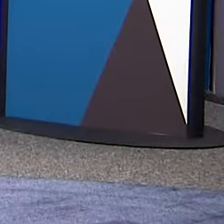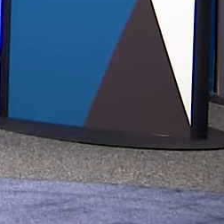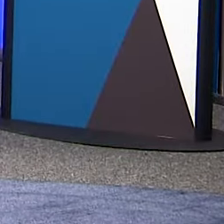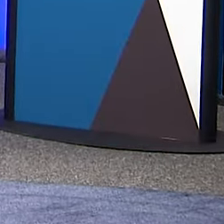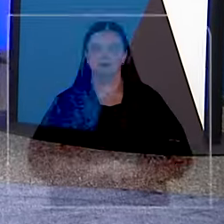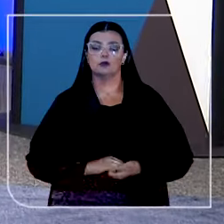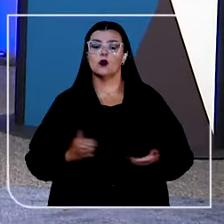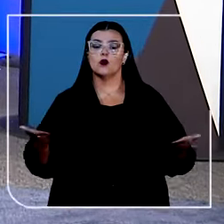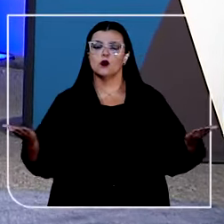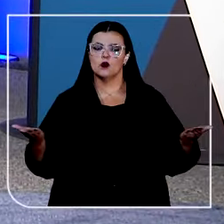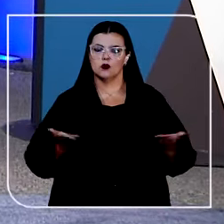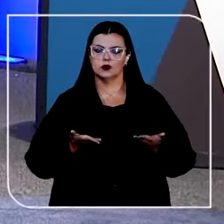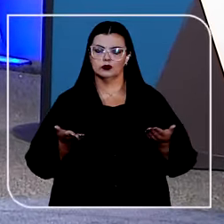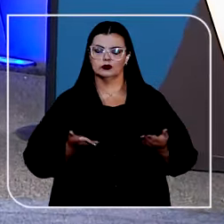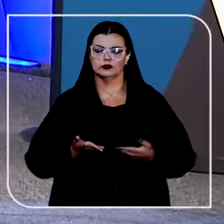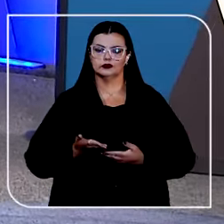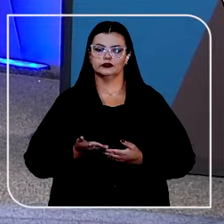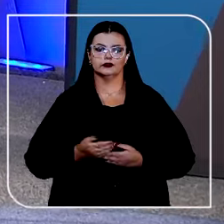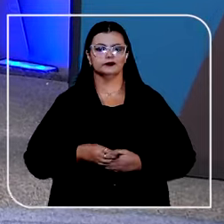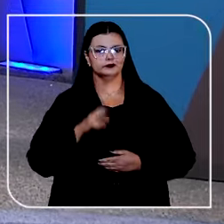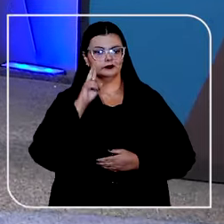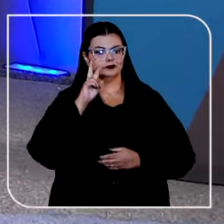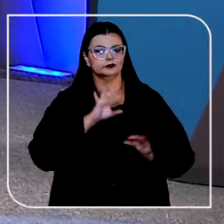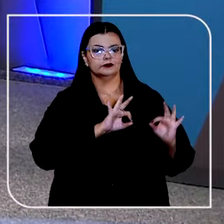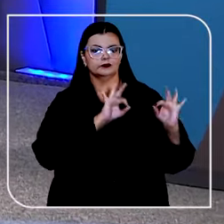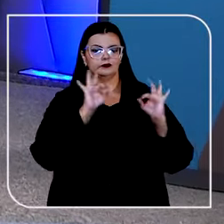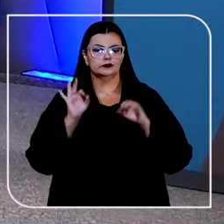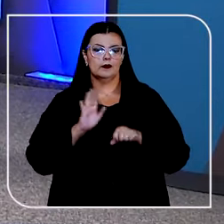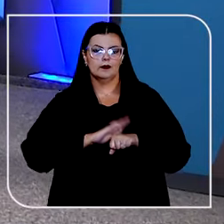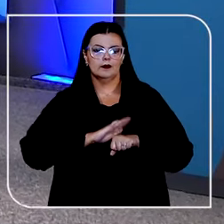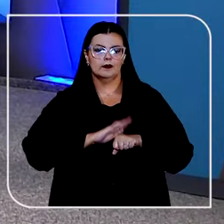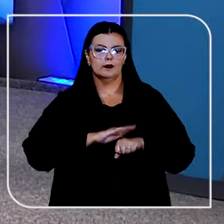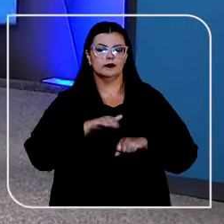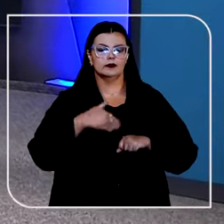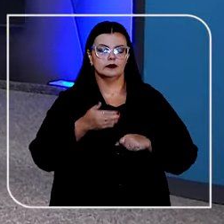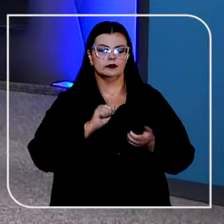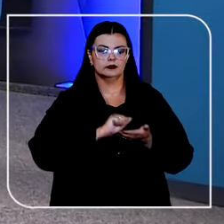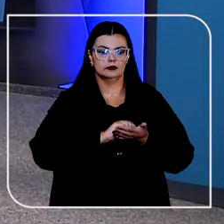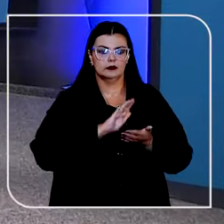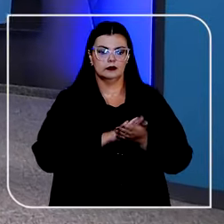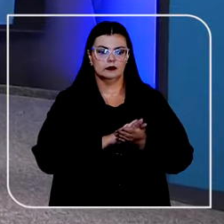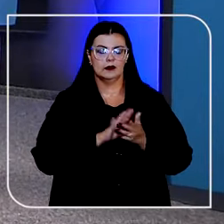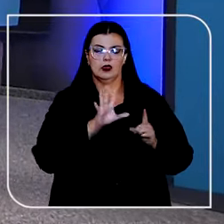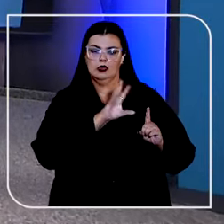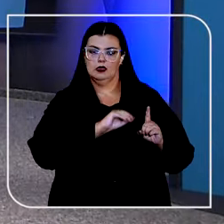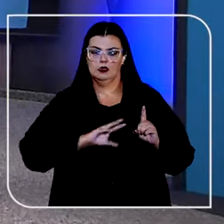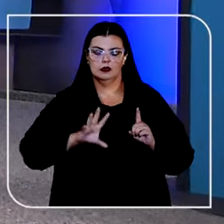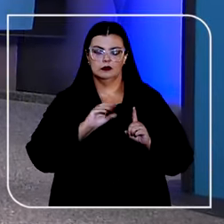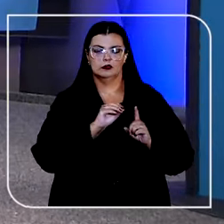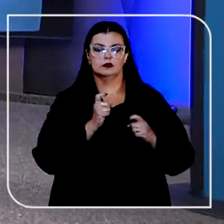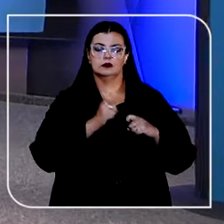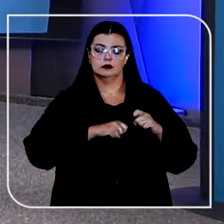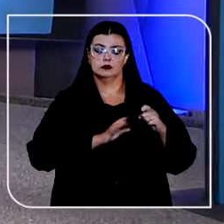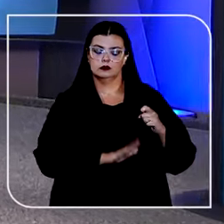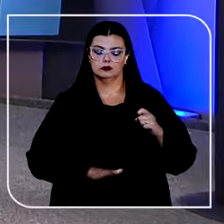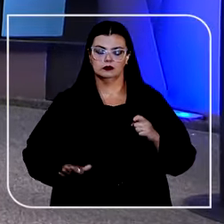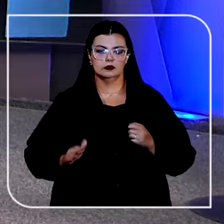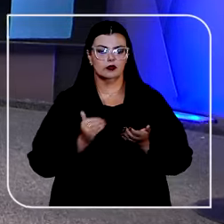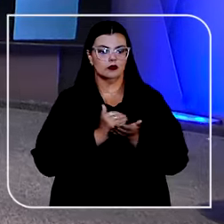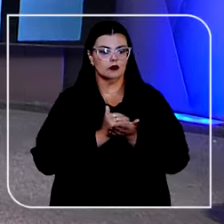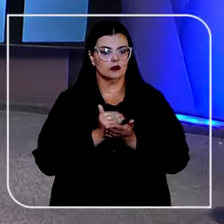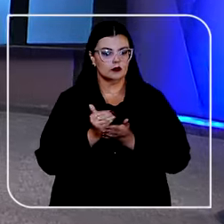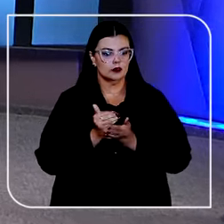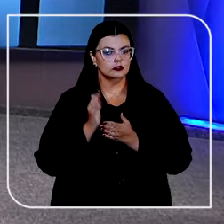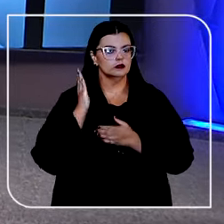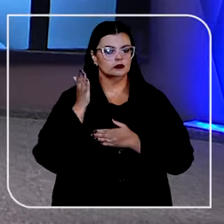notícias no programa de hoje você vai ter prazo prescricional da indenização por abuso sexual na infância